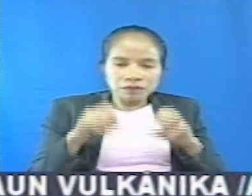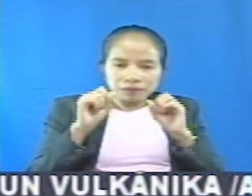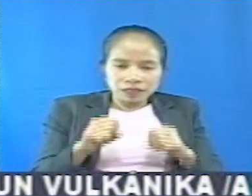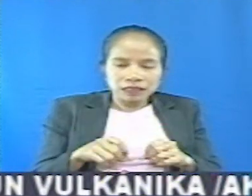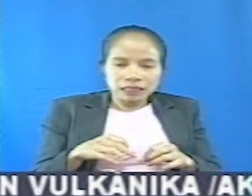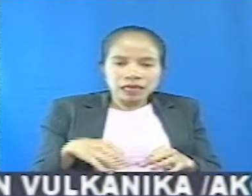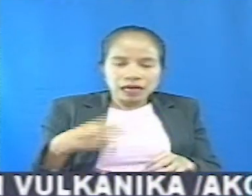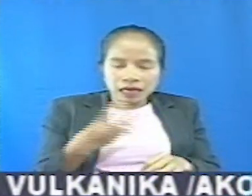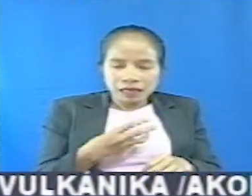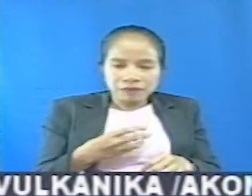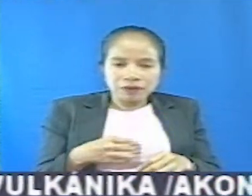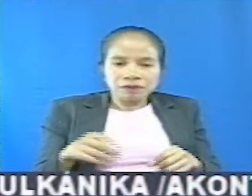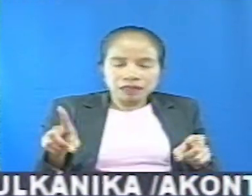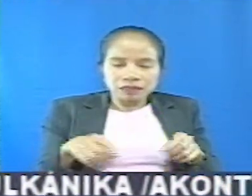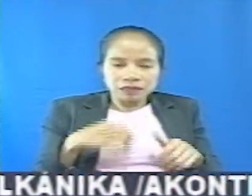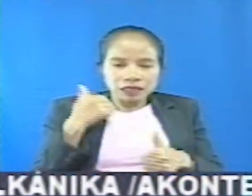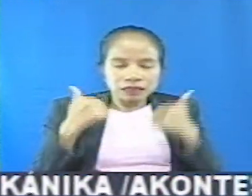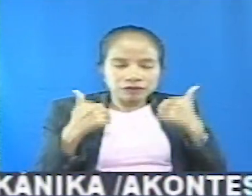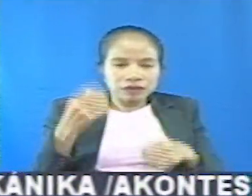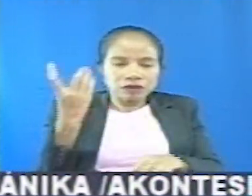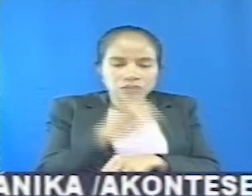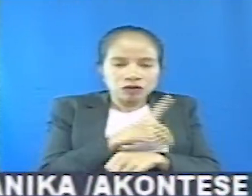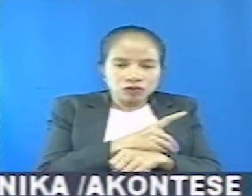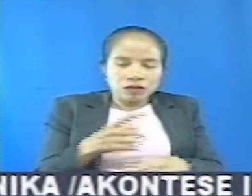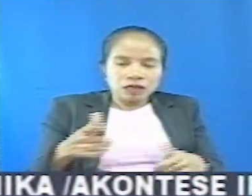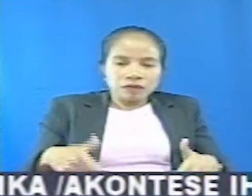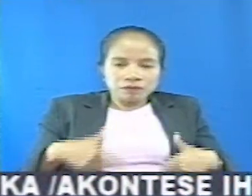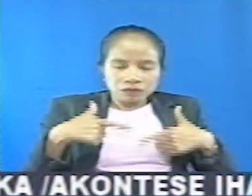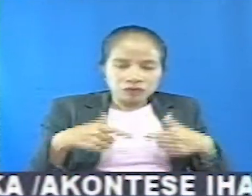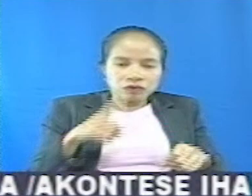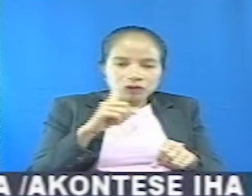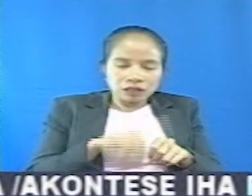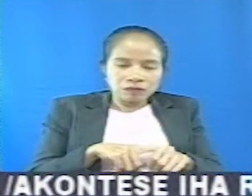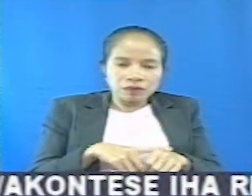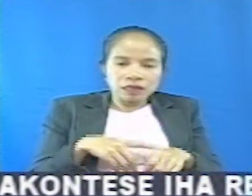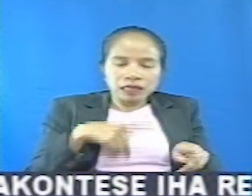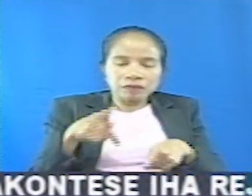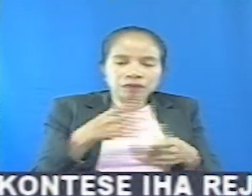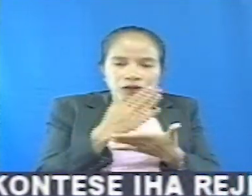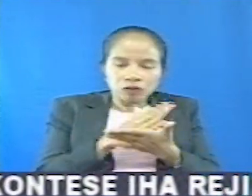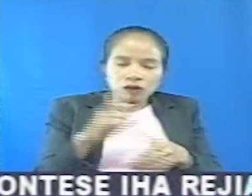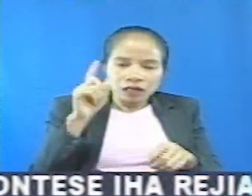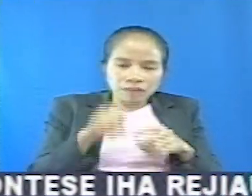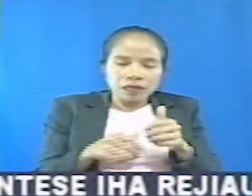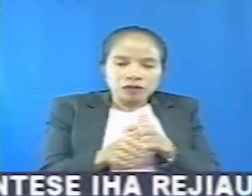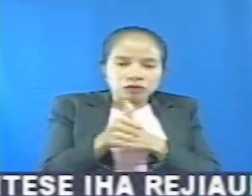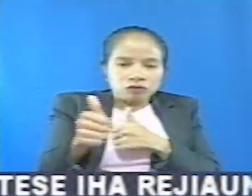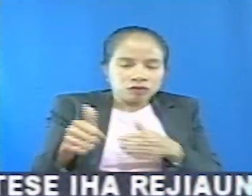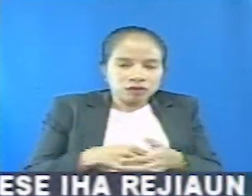ida be anesa na aktif dari lor lor namanya Morris makane fo tempo para ema tu mai komra sira la bele duni.